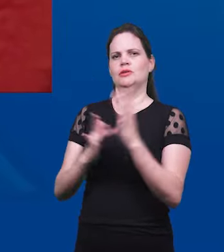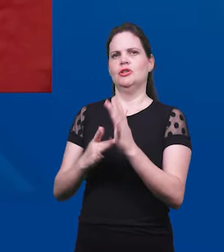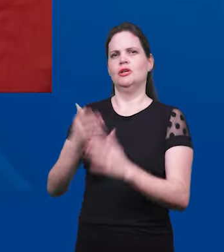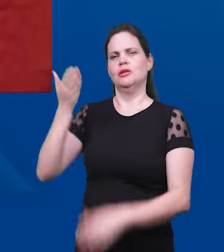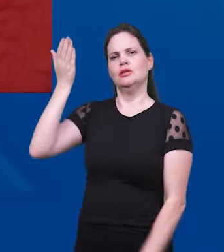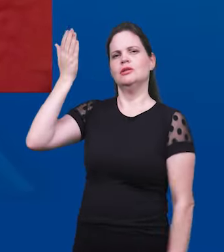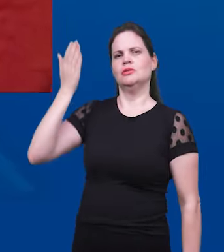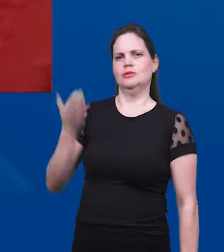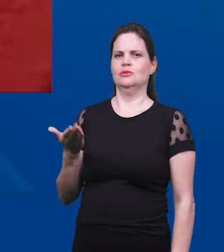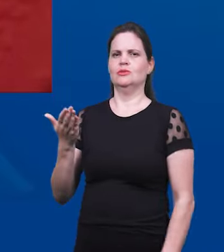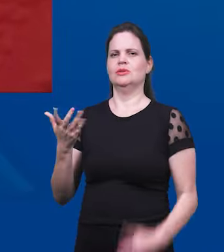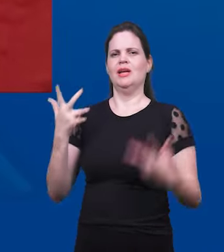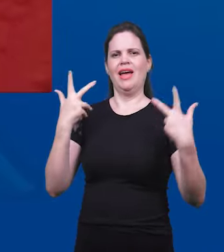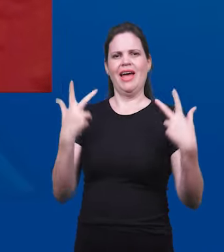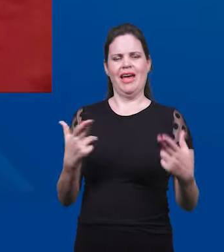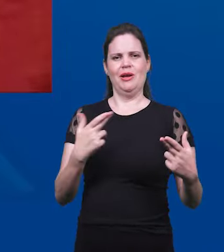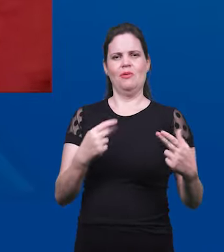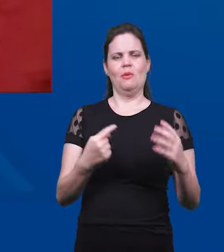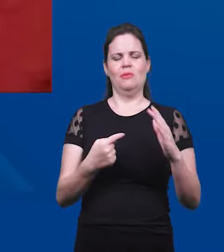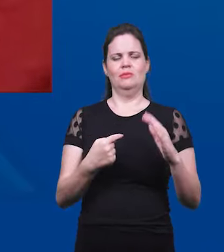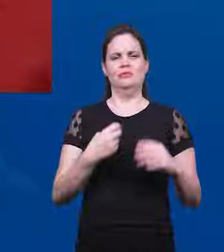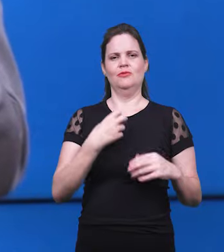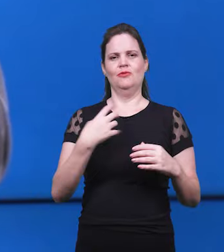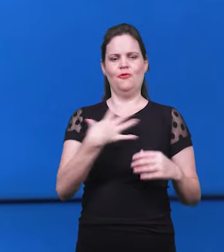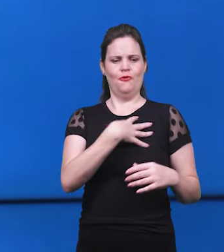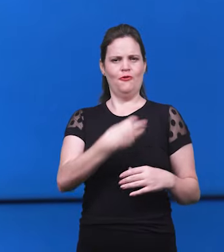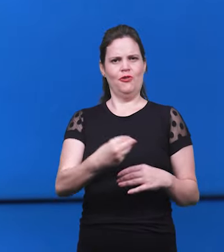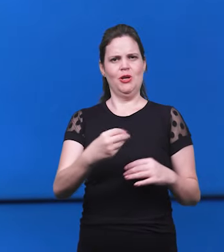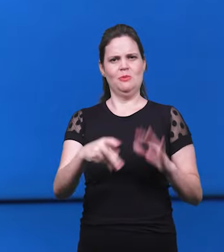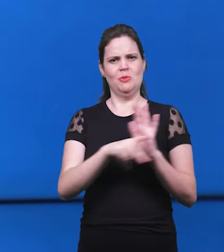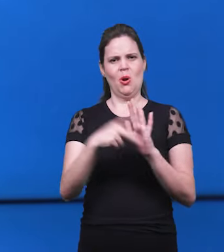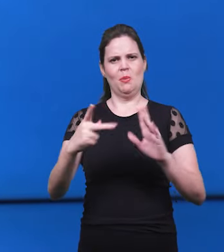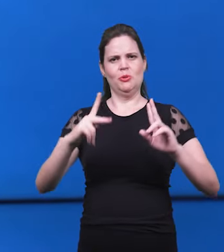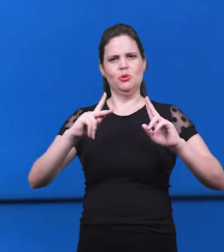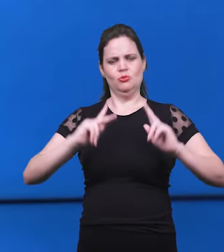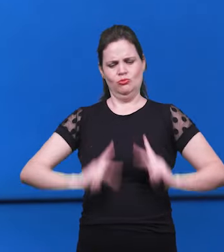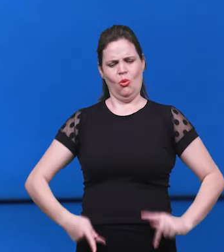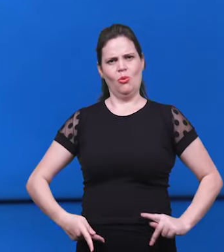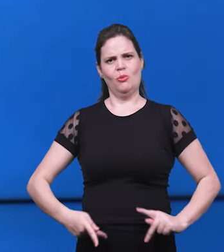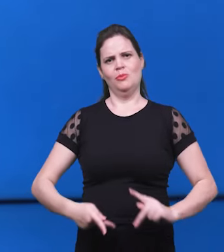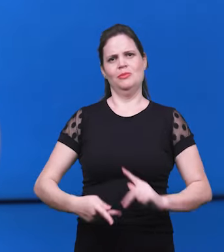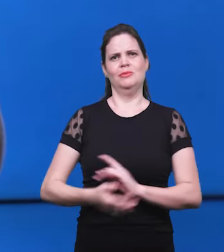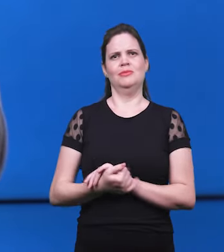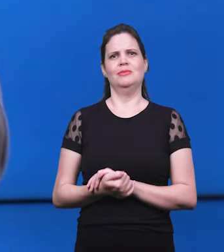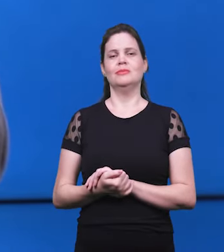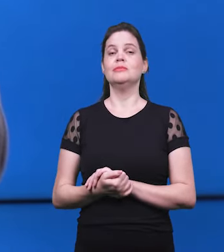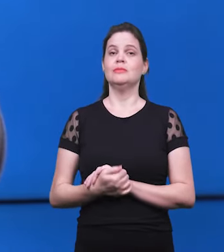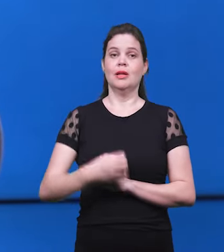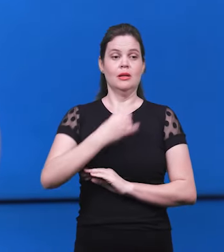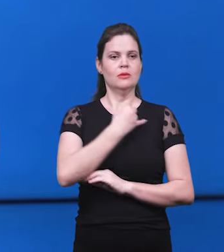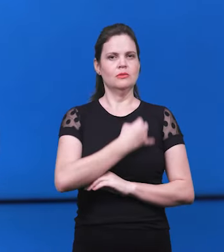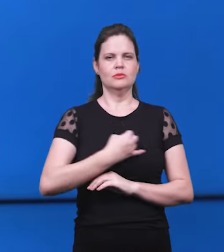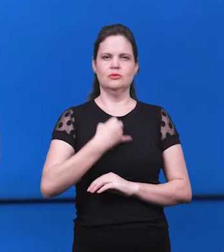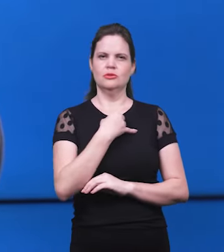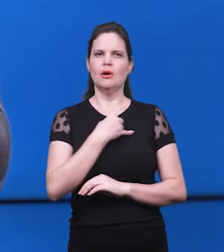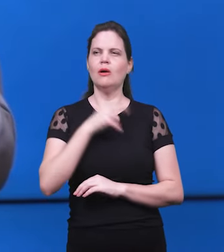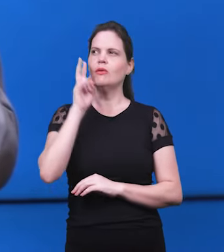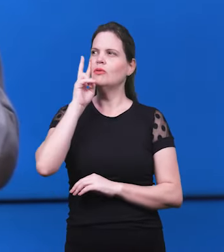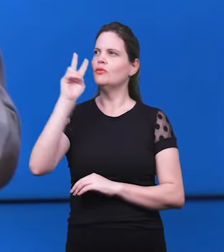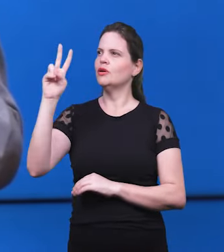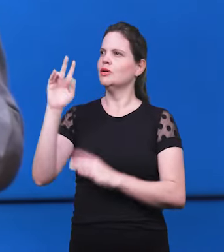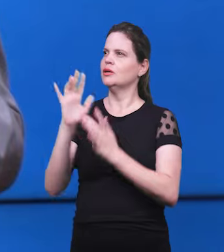ao Filho do Homem, a paz do Senhor Jesus. Muito bem, Guilherme. Jesus contemplou, João contemplou